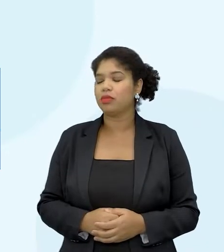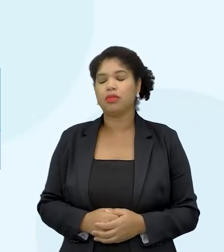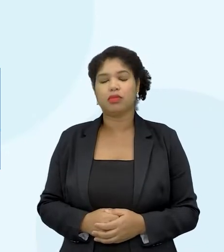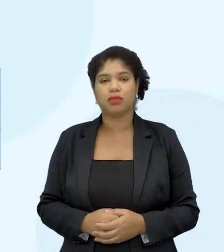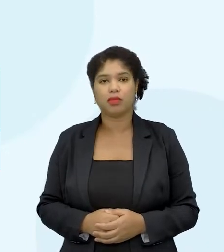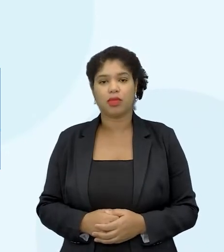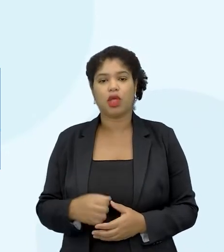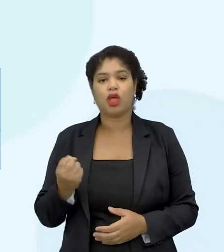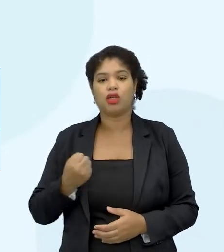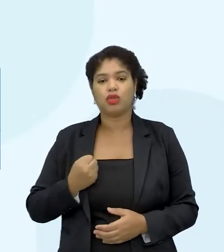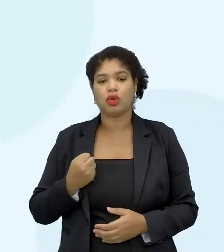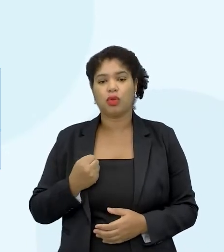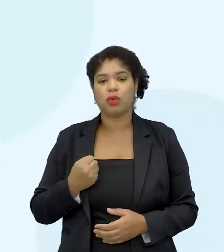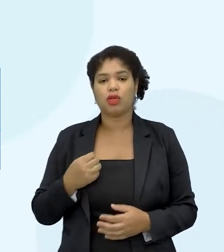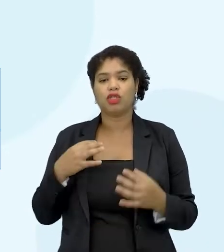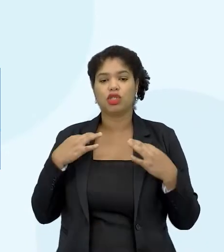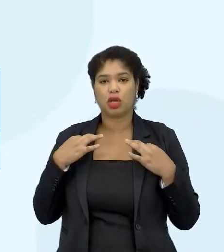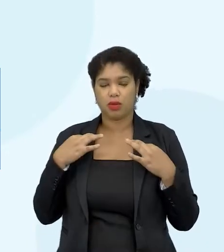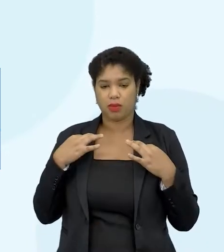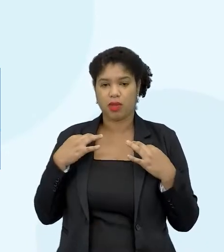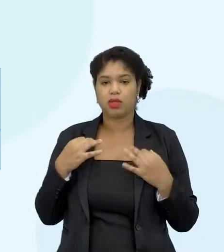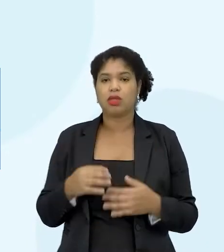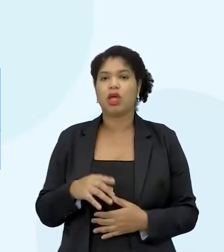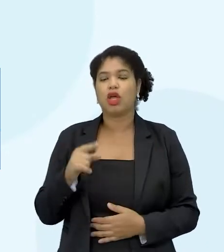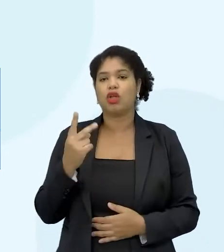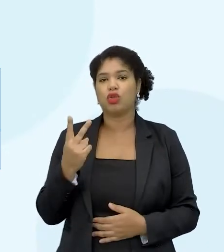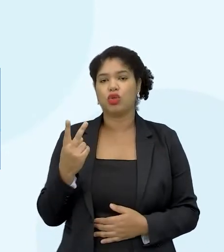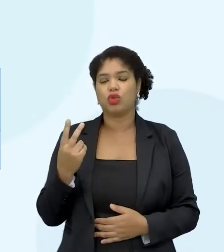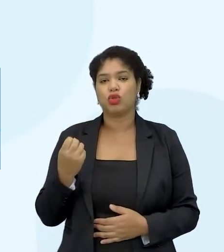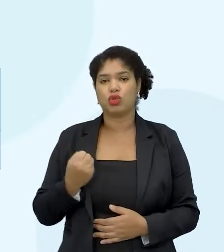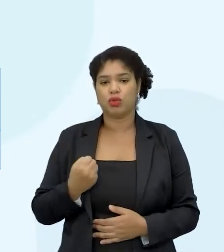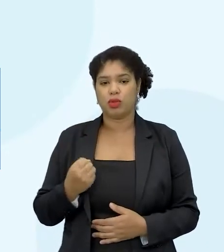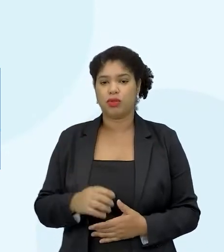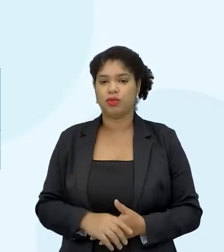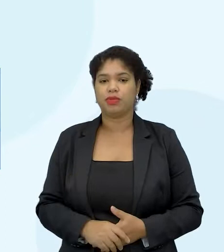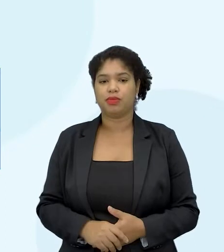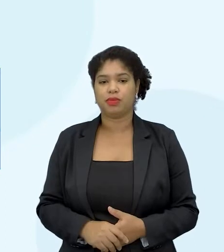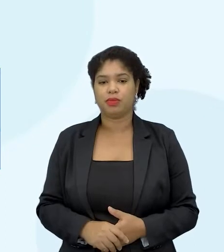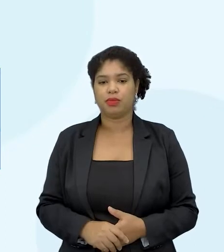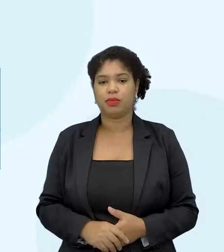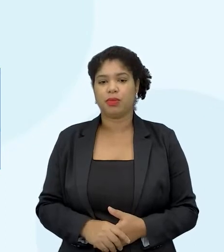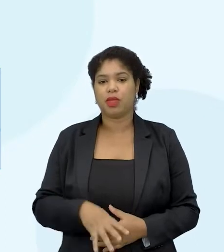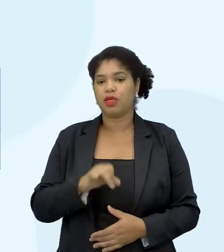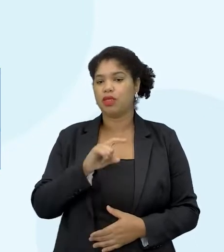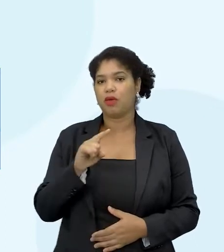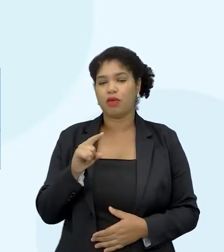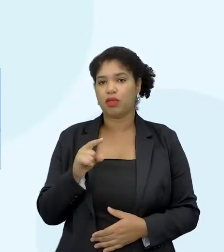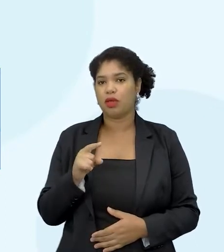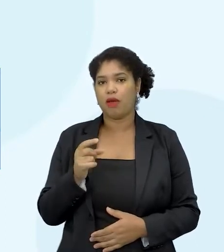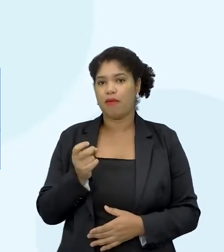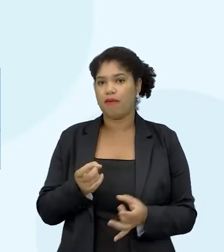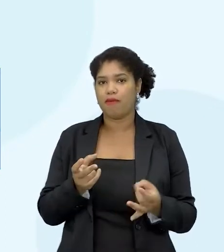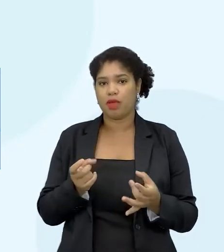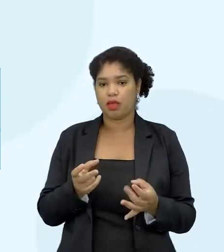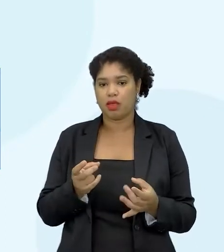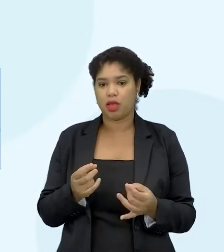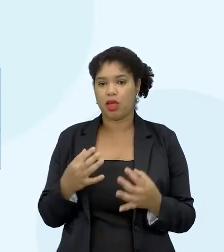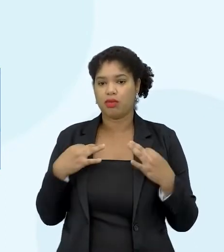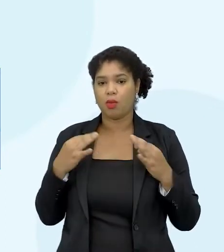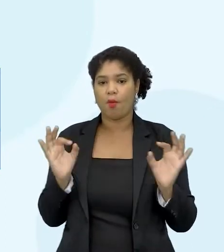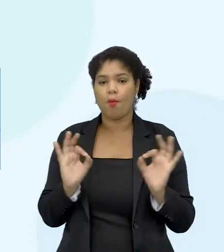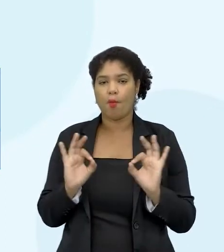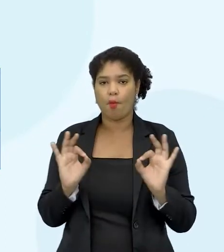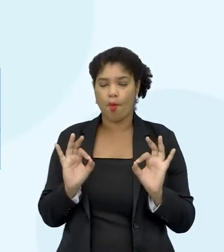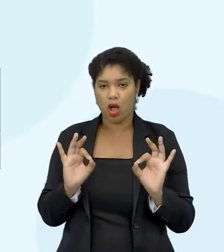Então, o número de camisetas e o custo são as duas variáveis. Então, se você não vender nenhuma camiseta, se você